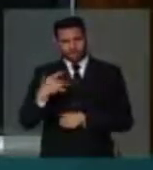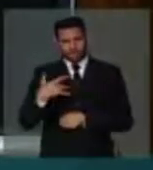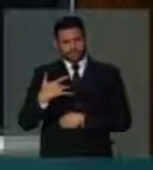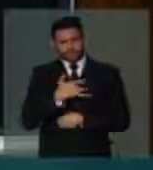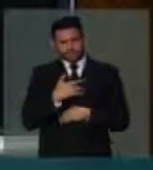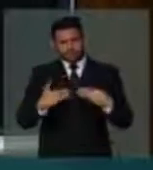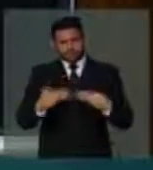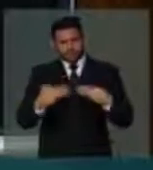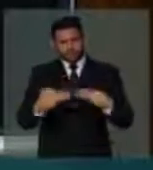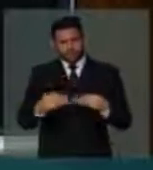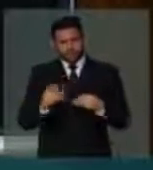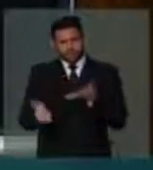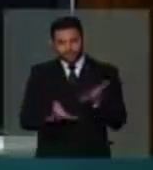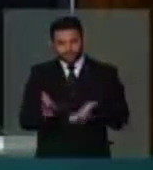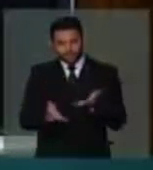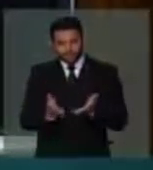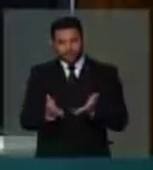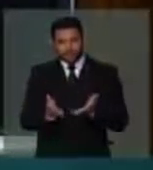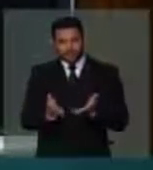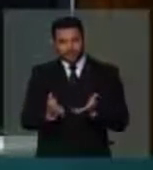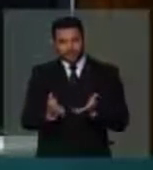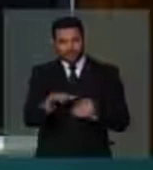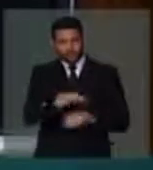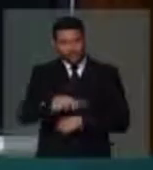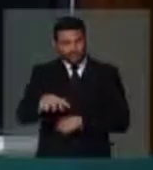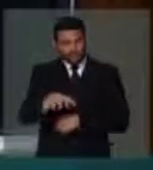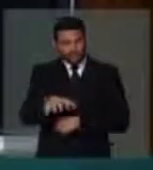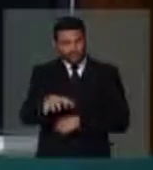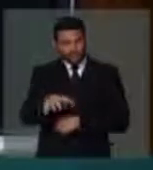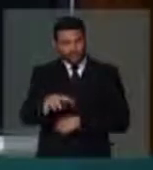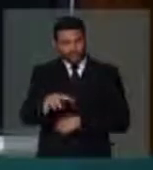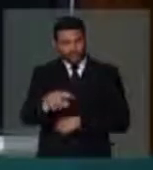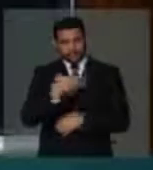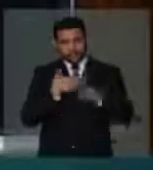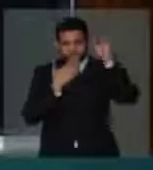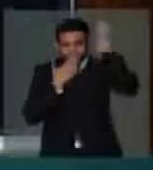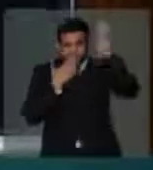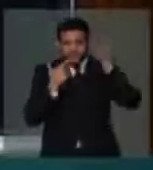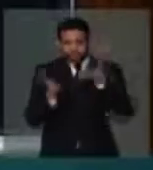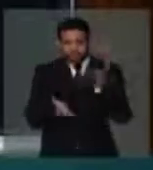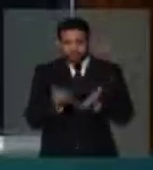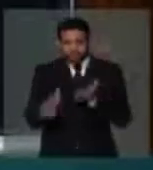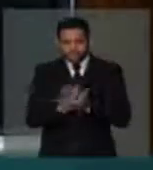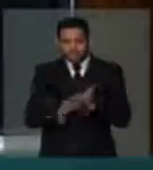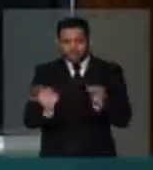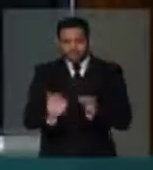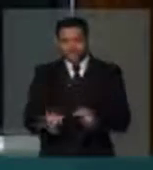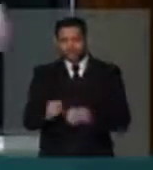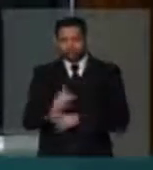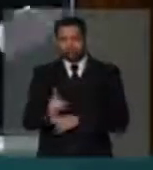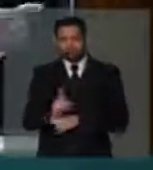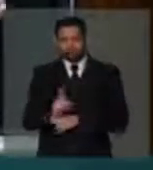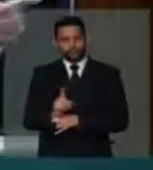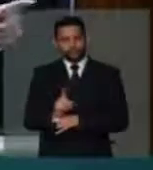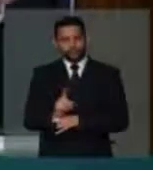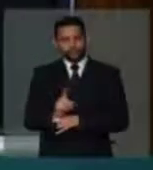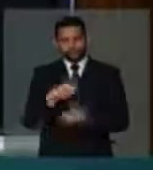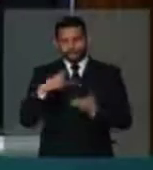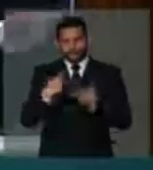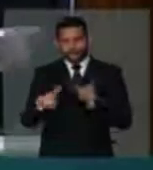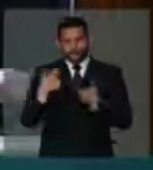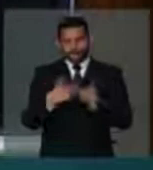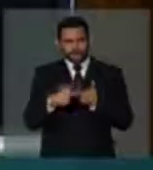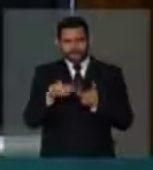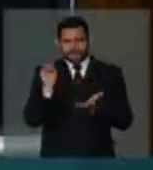Saúde para atendimento da saúde de área indígena, mas não estão sendo atendidos de maneira adequada. Graves problemas